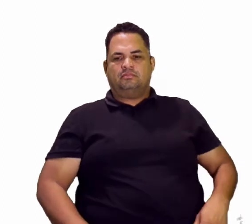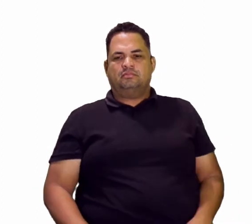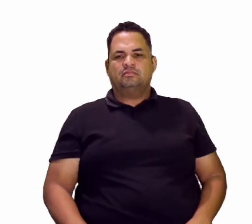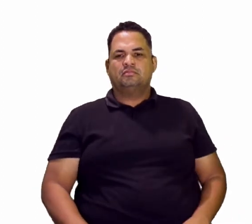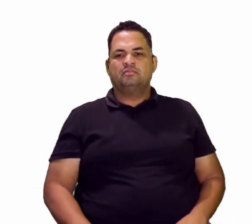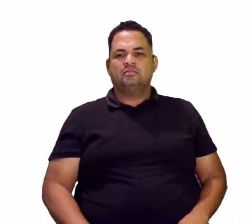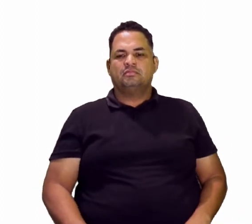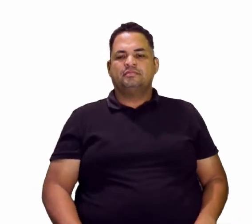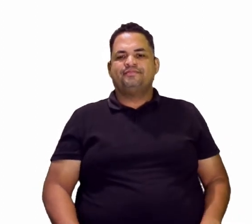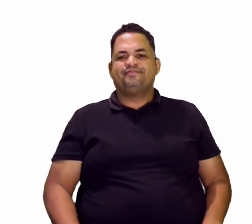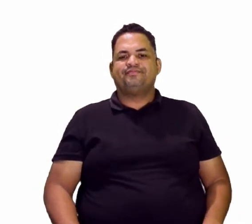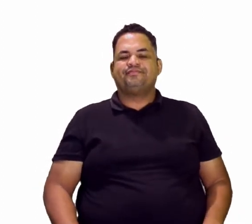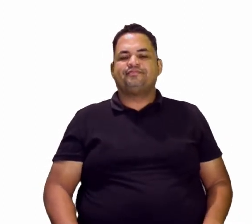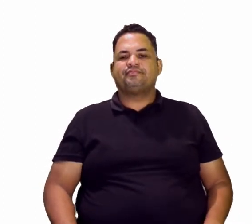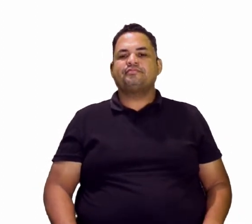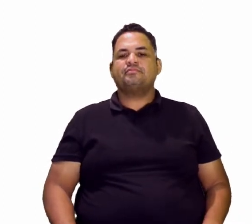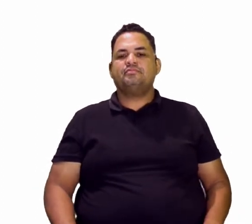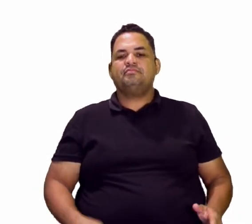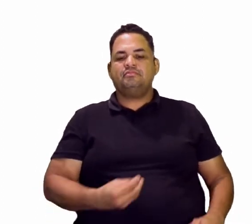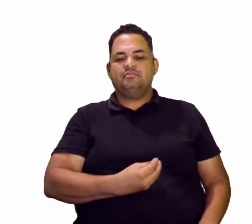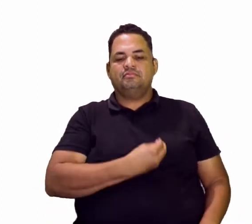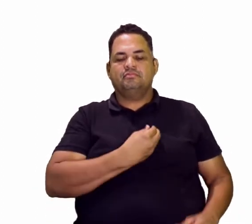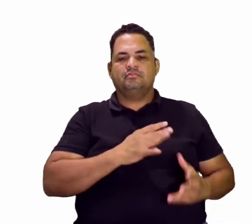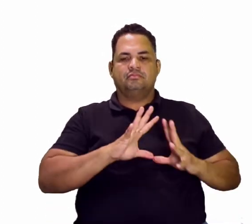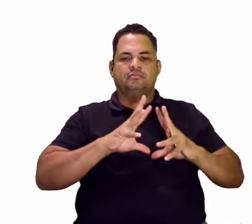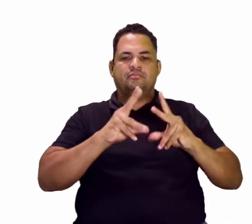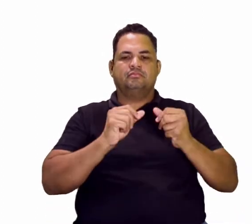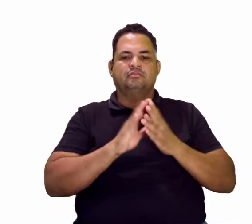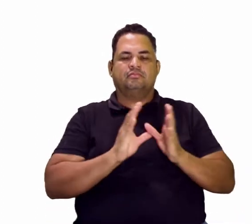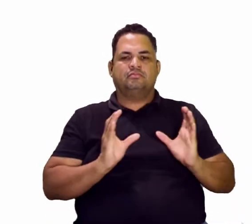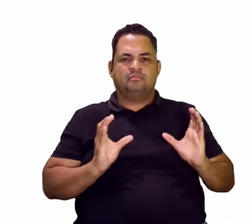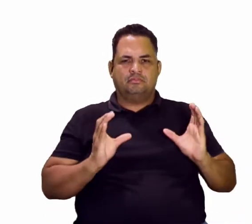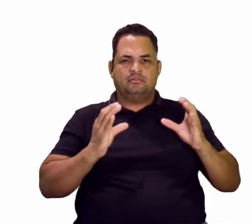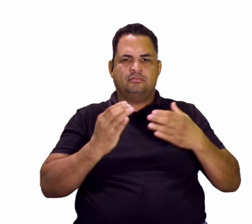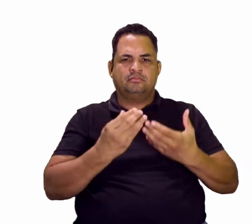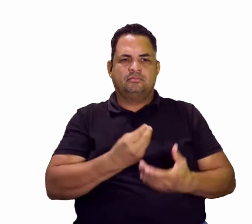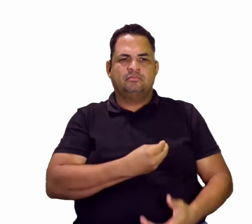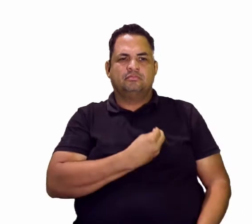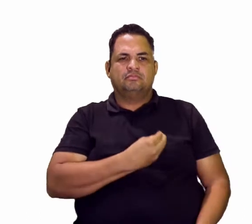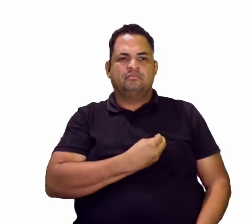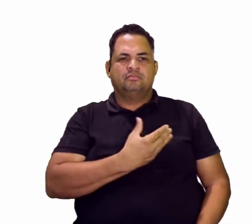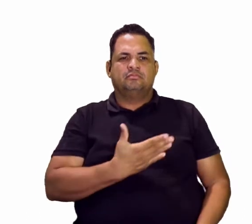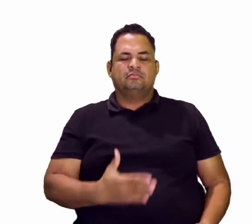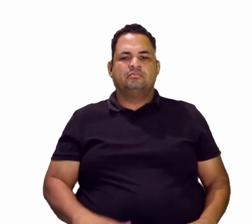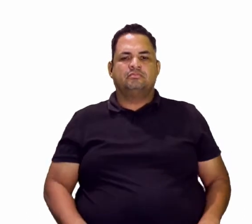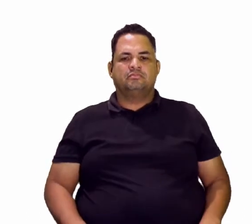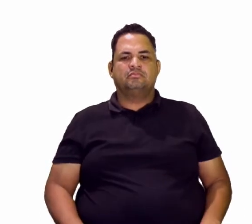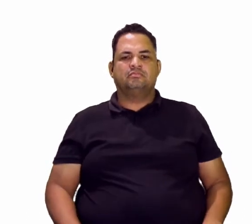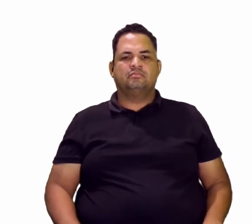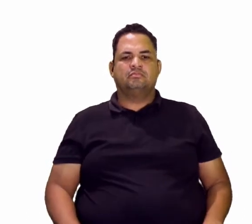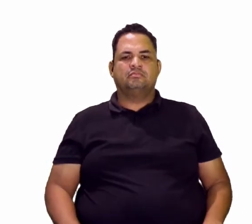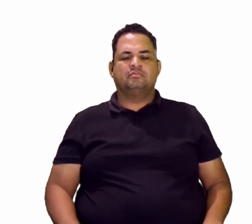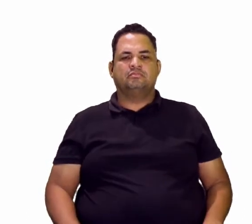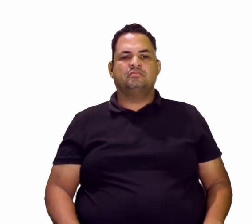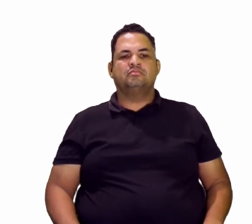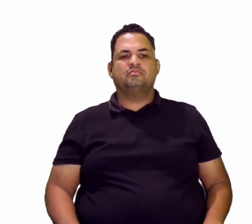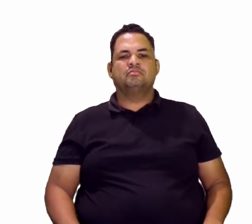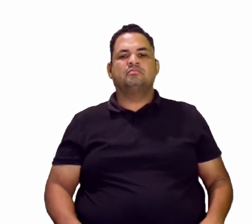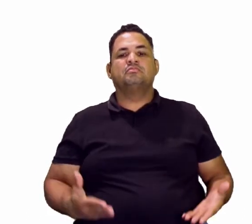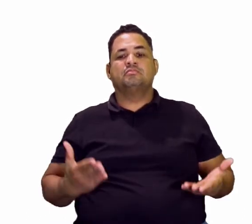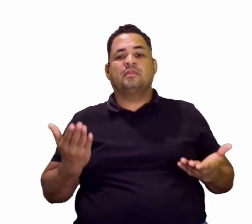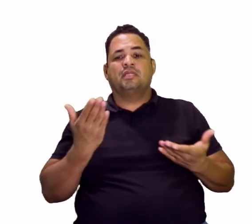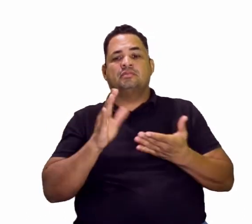Fungos. Então, tá presente em todos os grupos de seres vivos, parasitam tudo. São